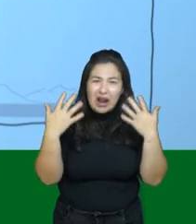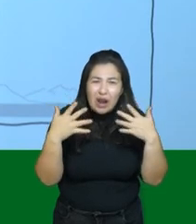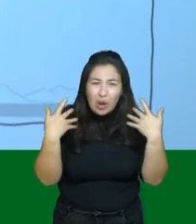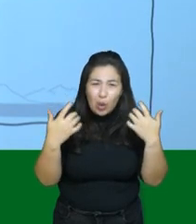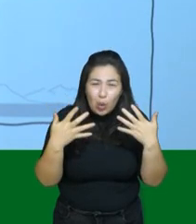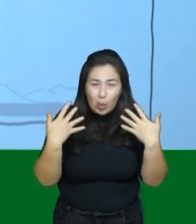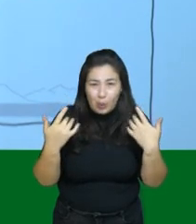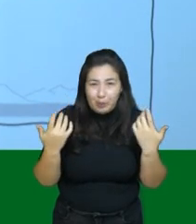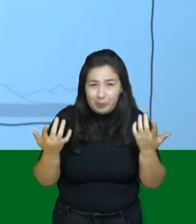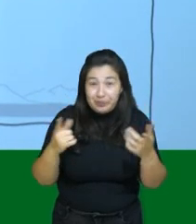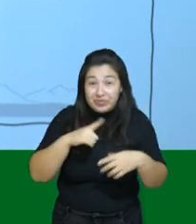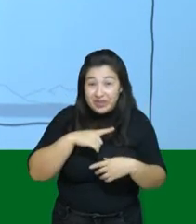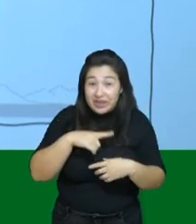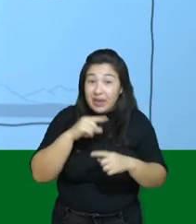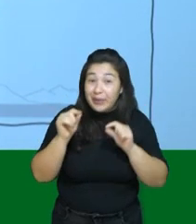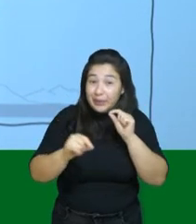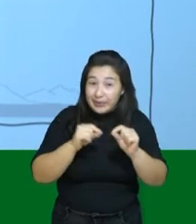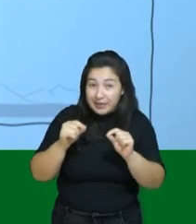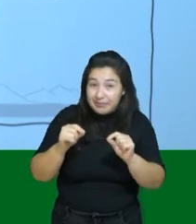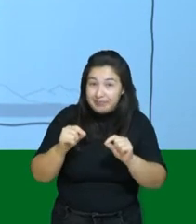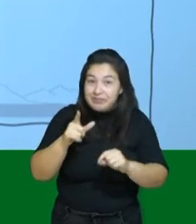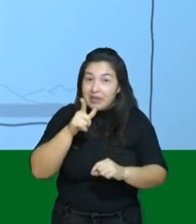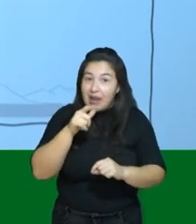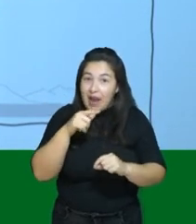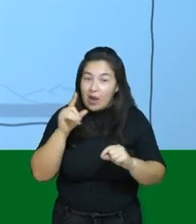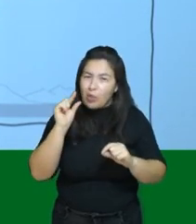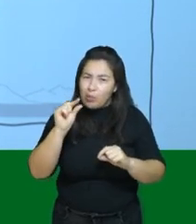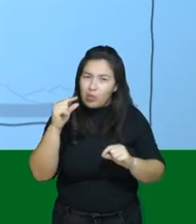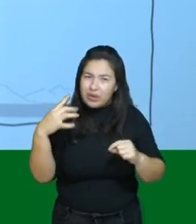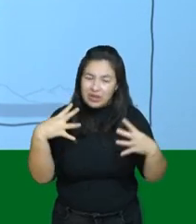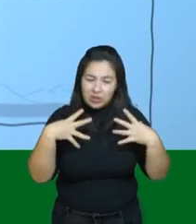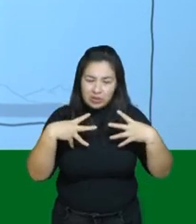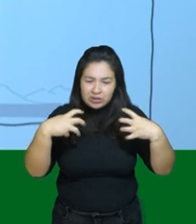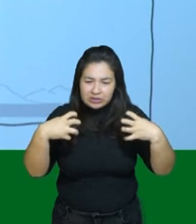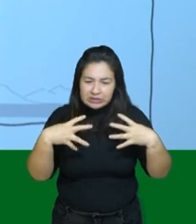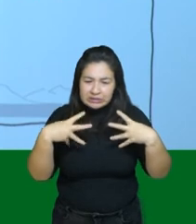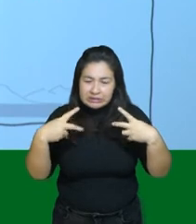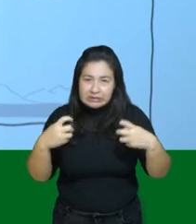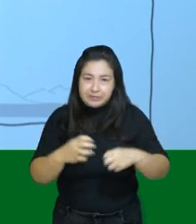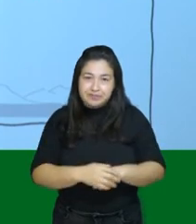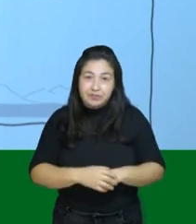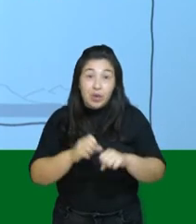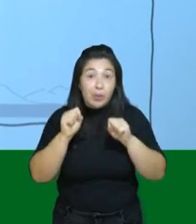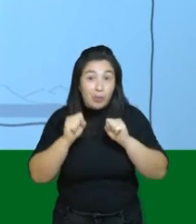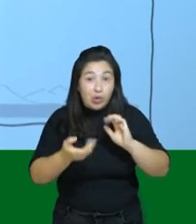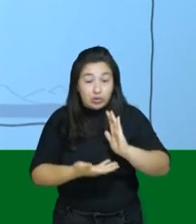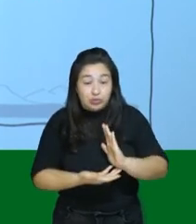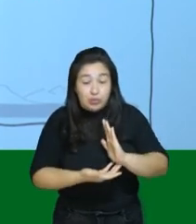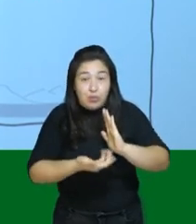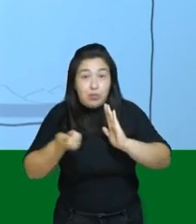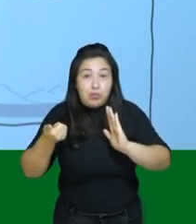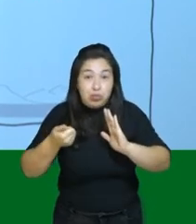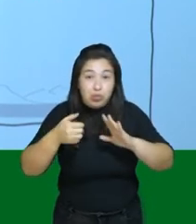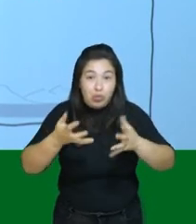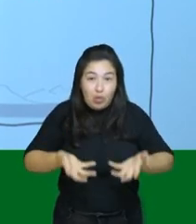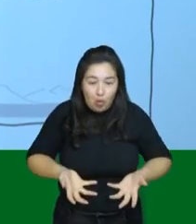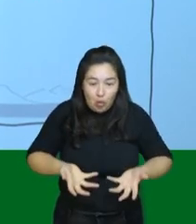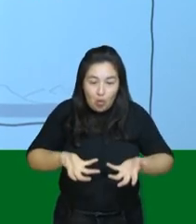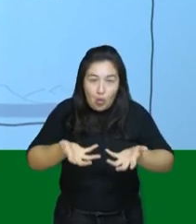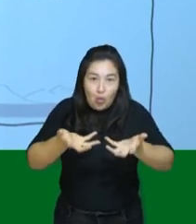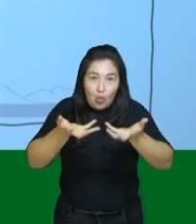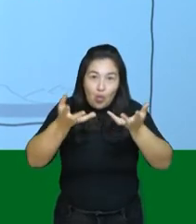seca, essa capacidade de retirar umidade do solo faz com que